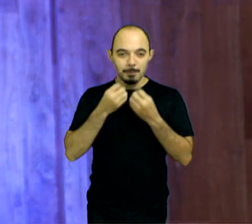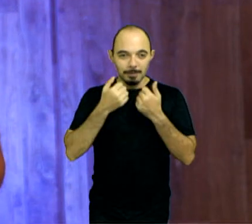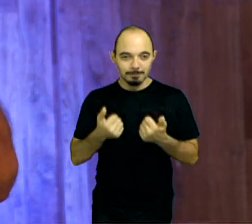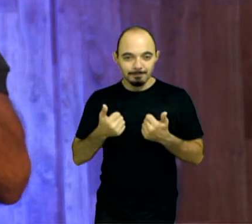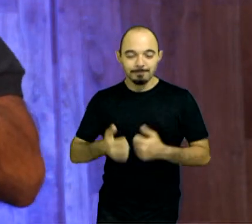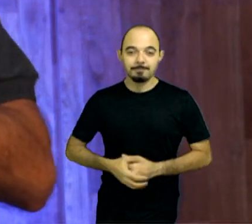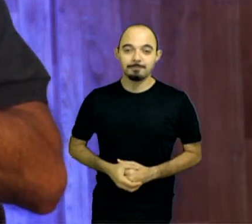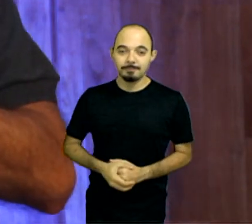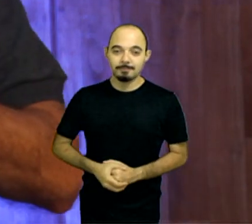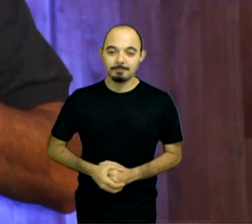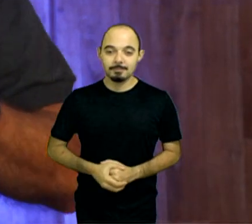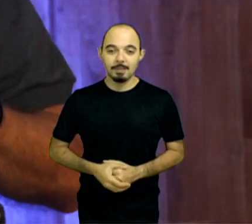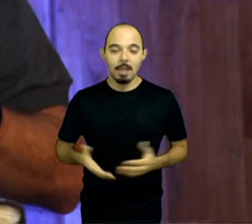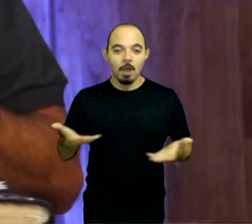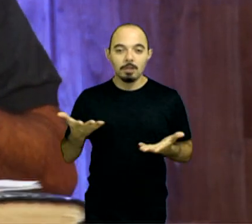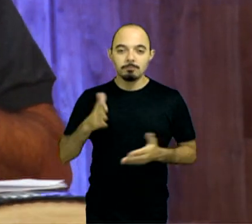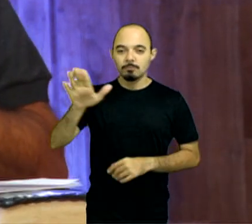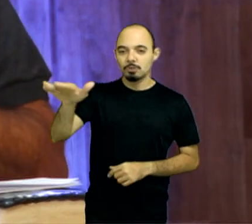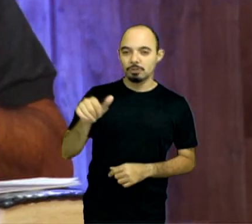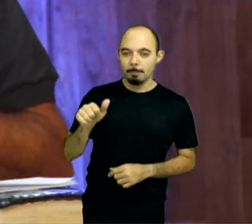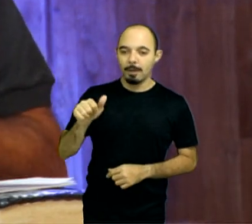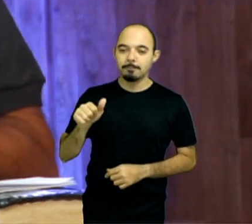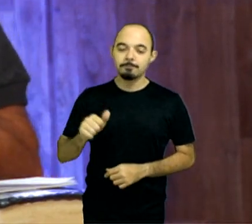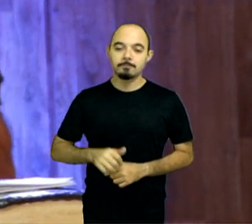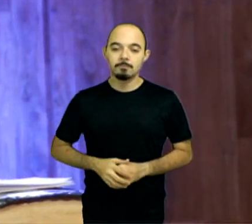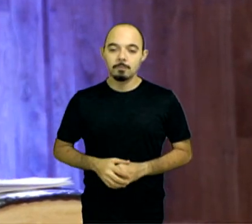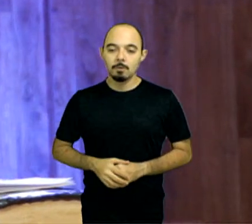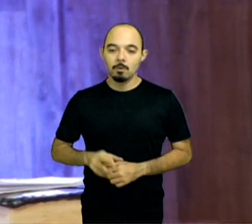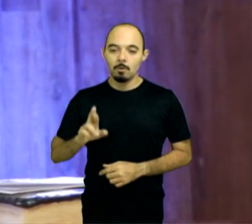Queria chamar o Rubão aqui. Vem cá, Rubão, por favor.